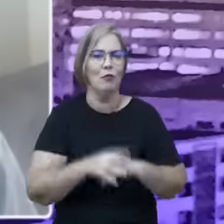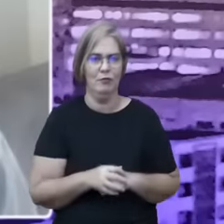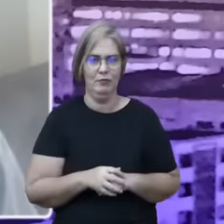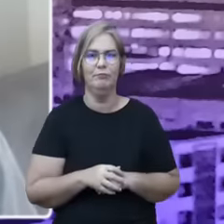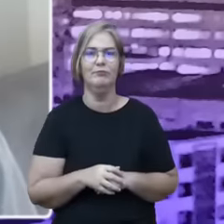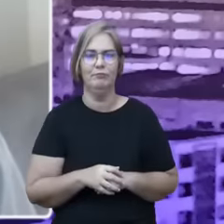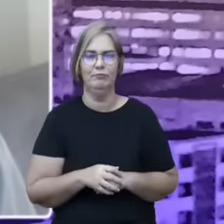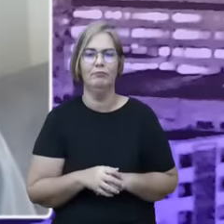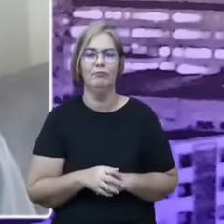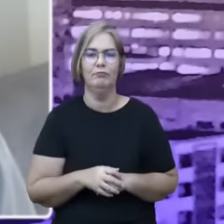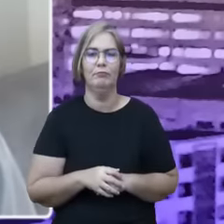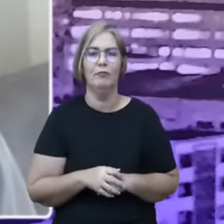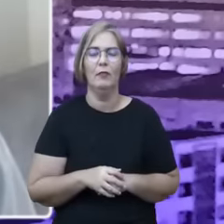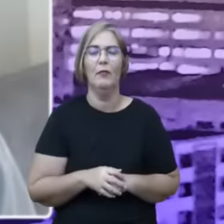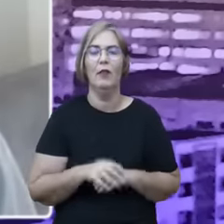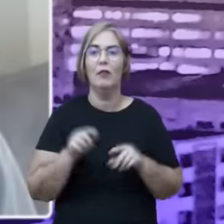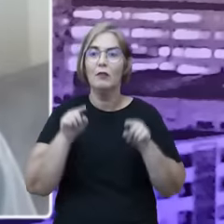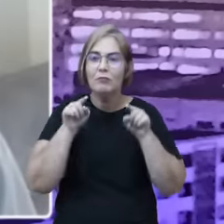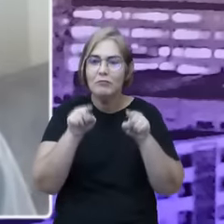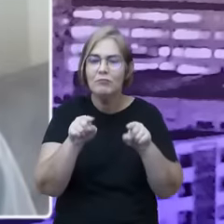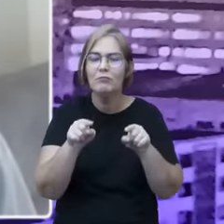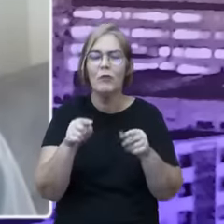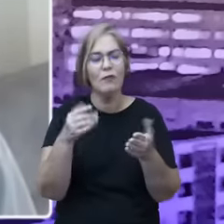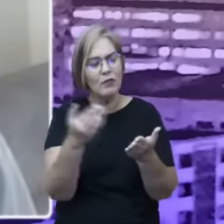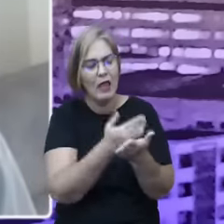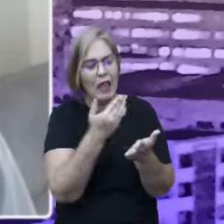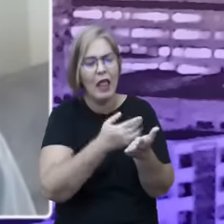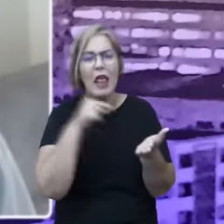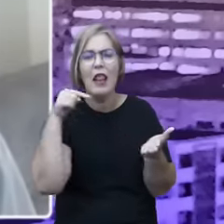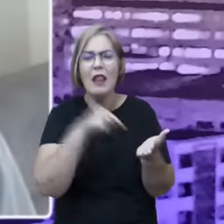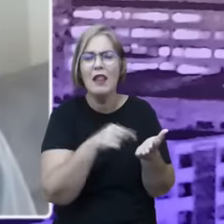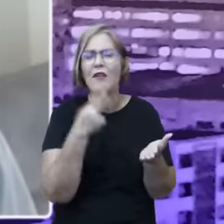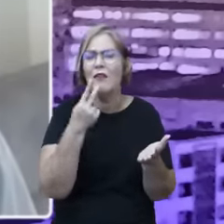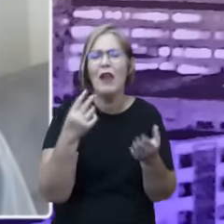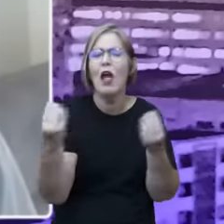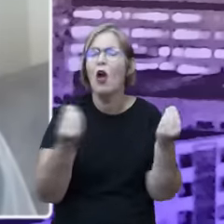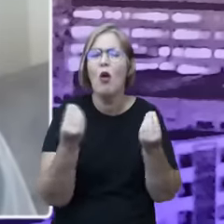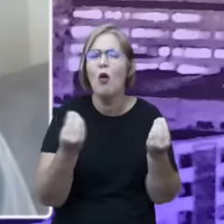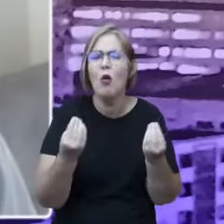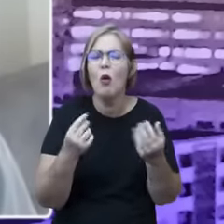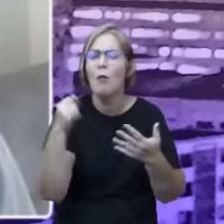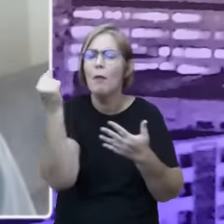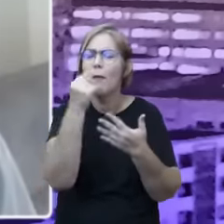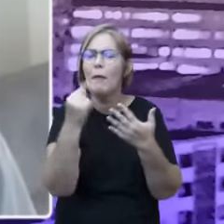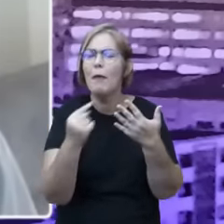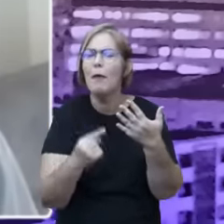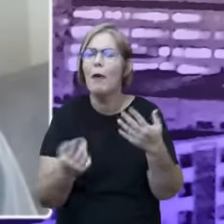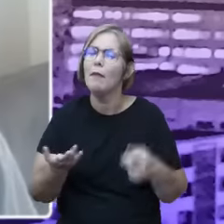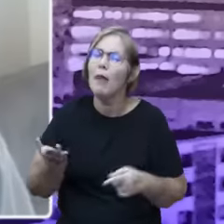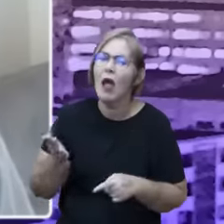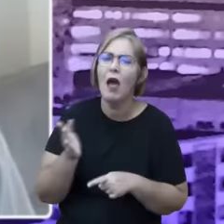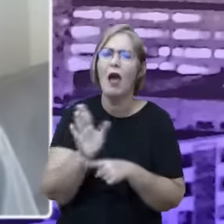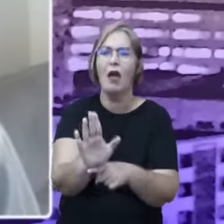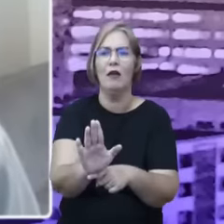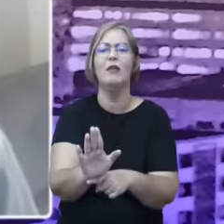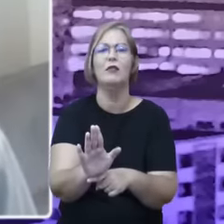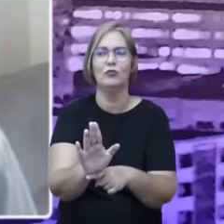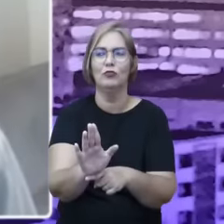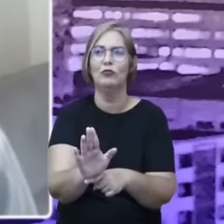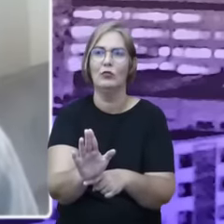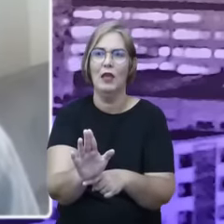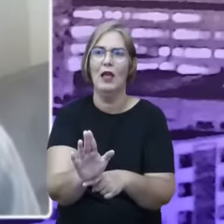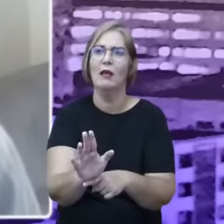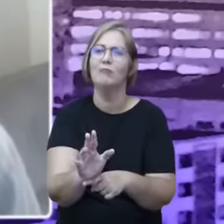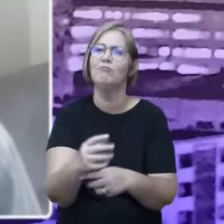humilde em relação às suas possibilidades imediatas e que possa se oferecer como uma janela de